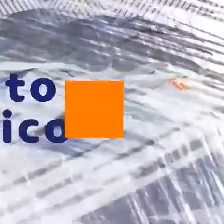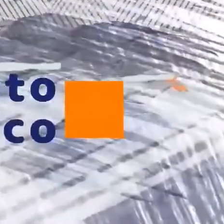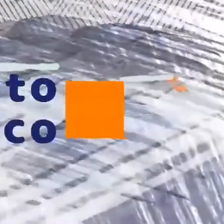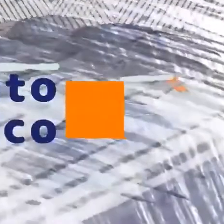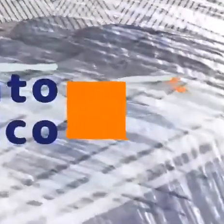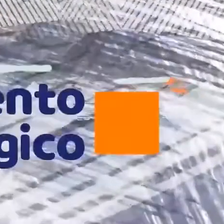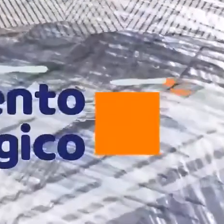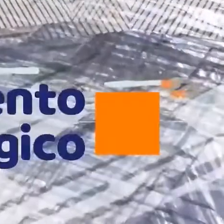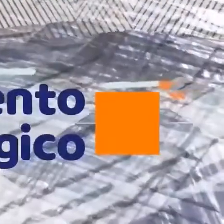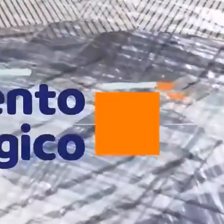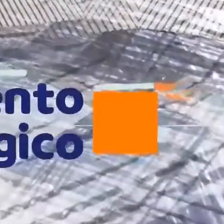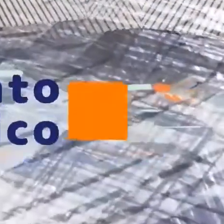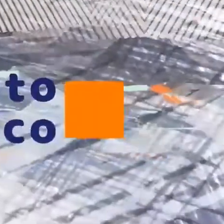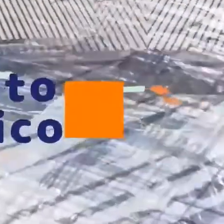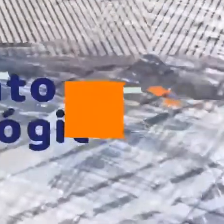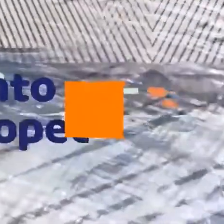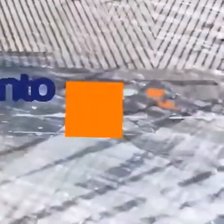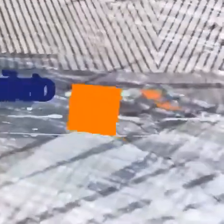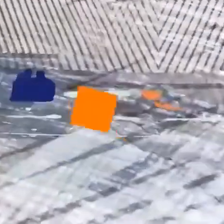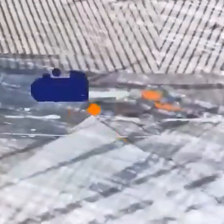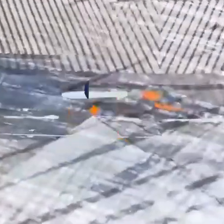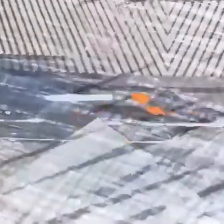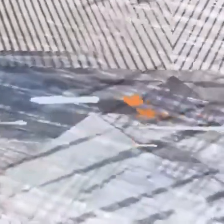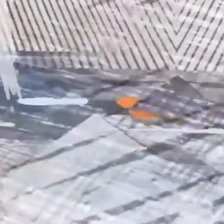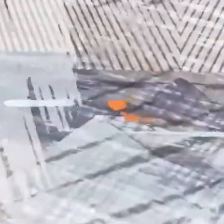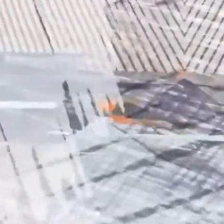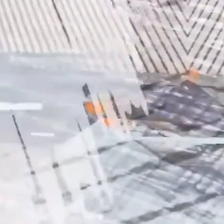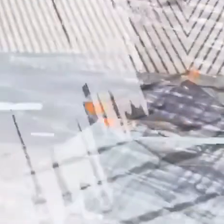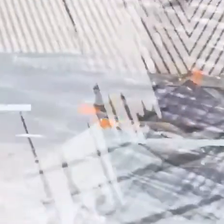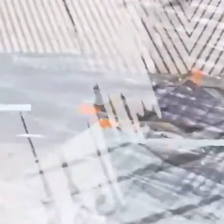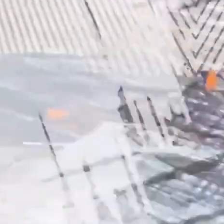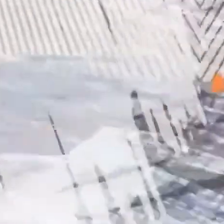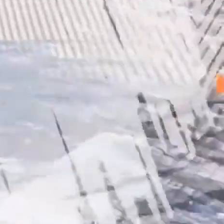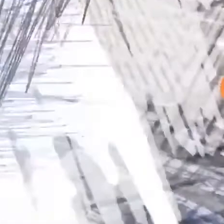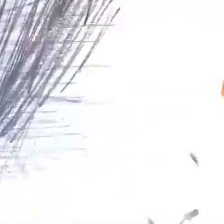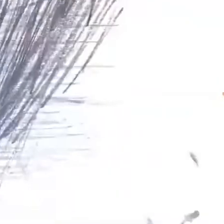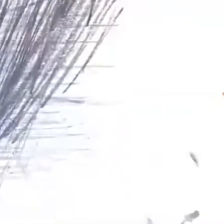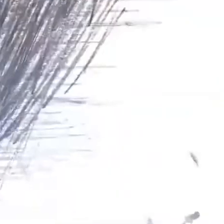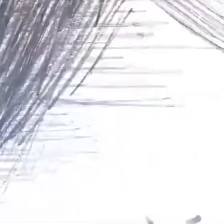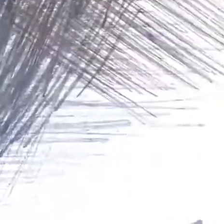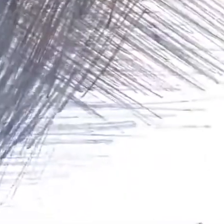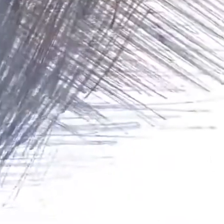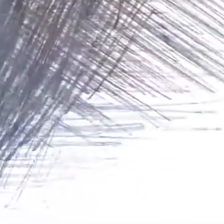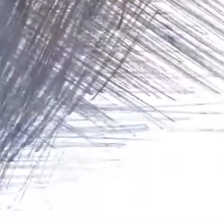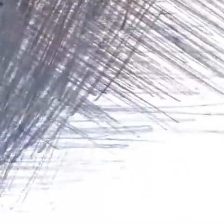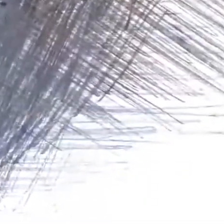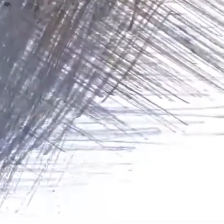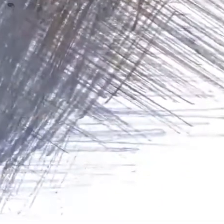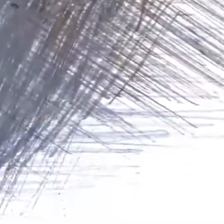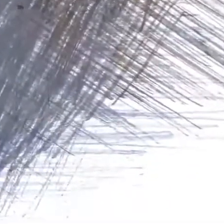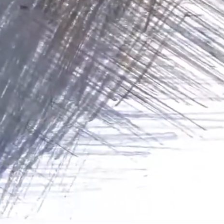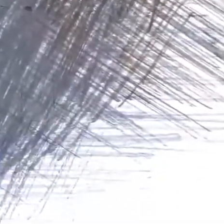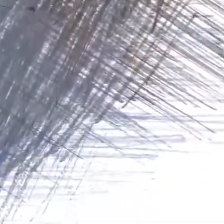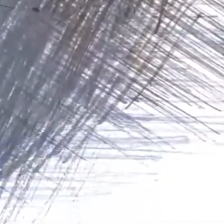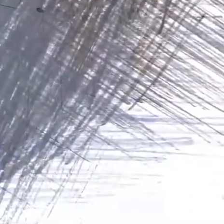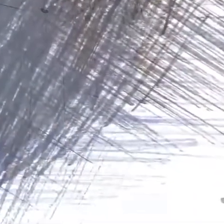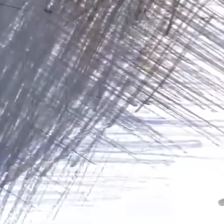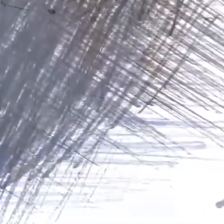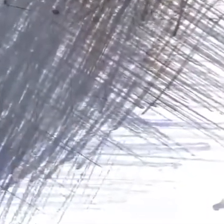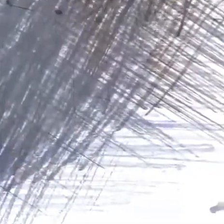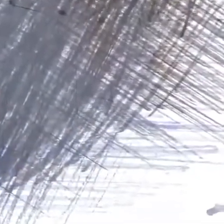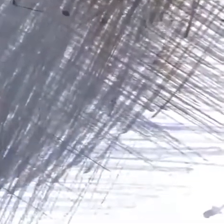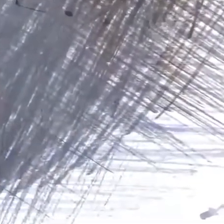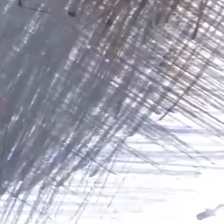Dispomos de atendimento psicopedagógico e aulas de inglês, libras, informática, psicomotricidade, já inclusos na